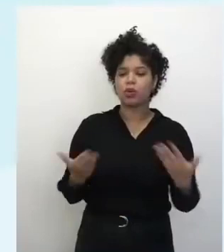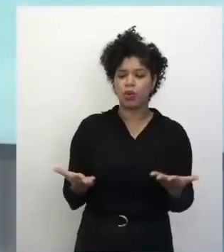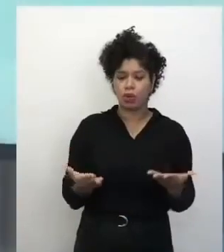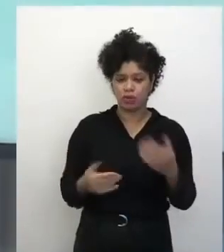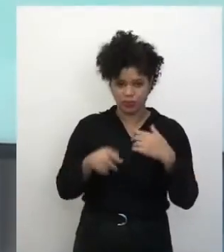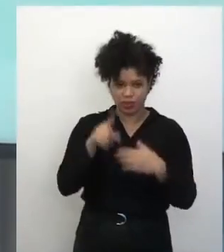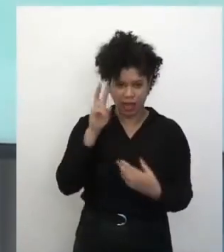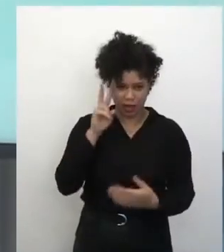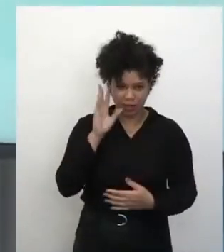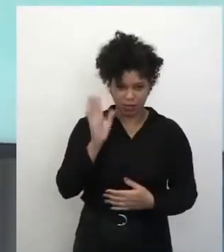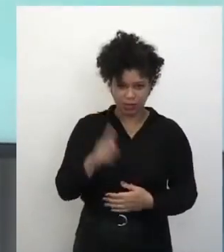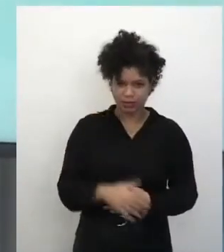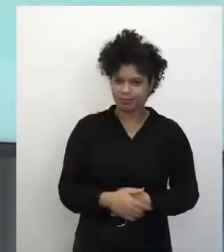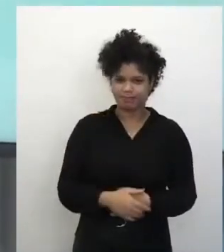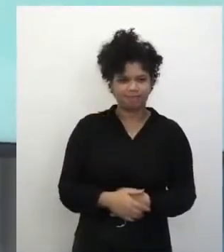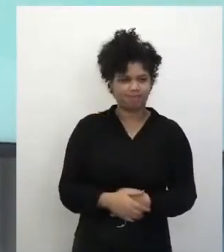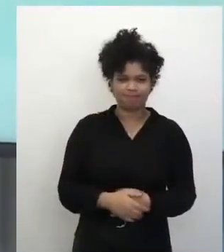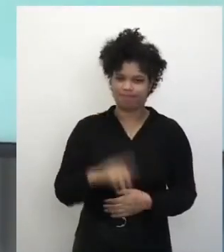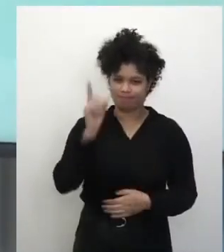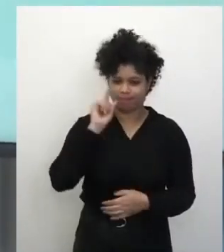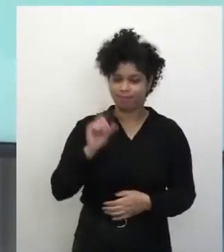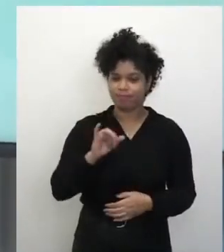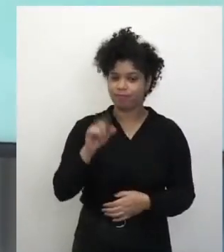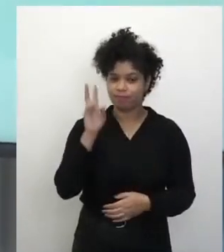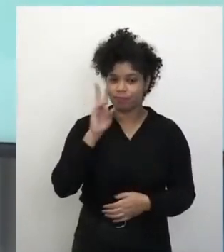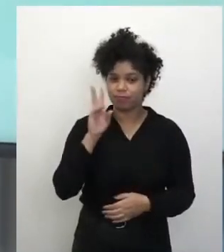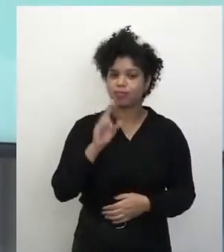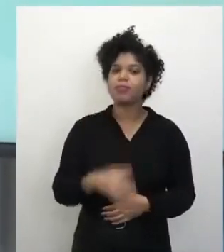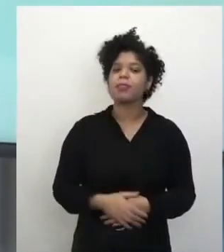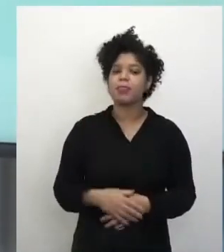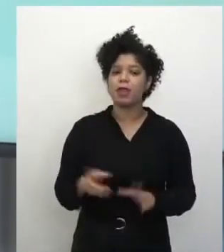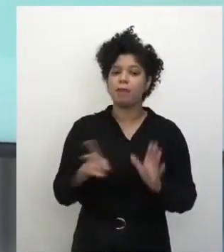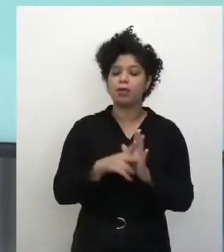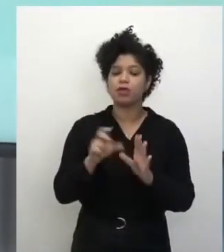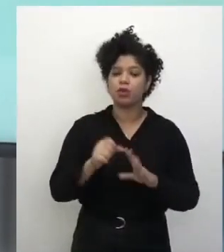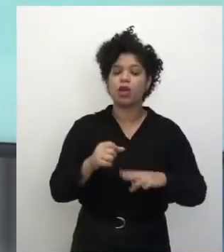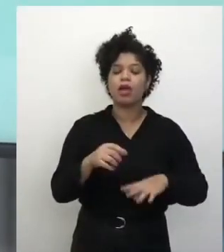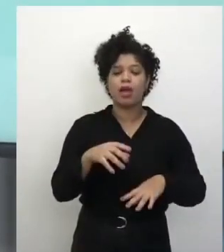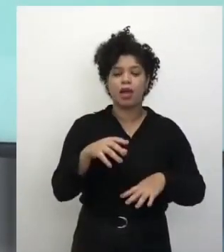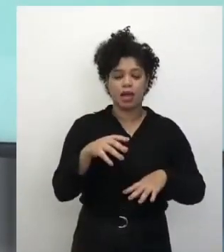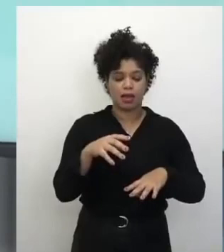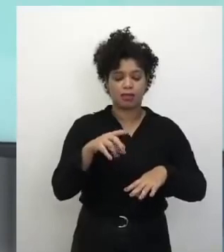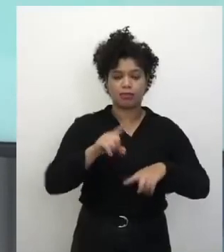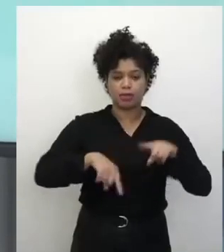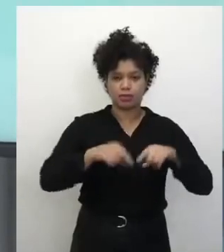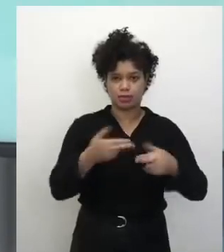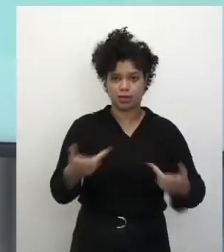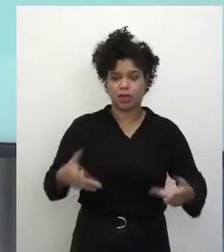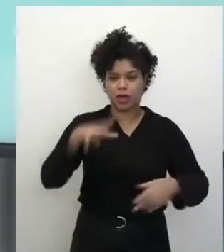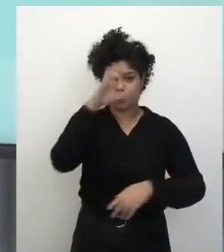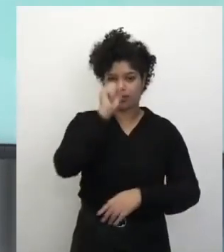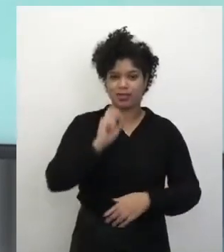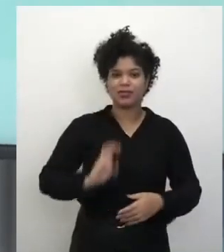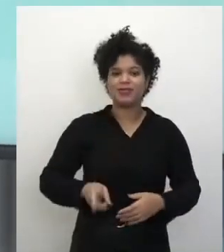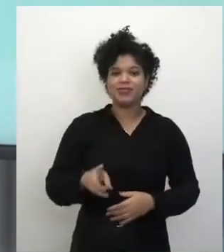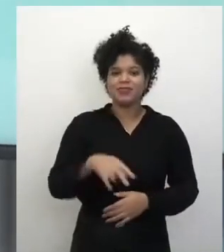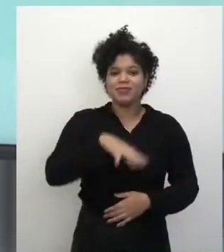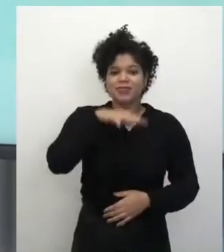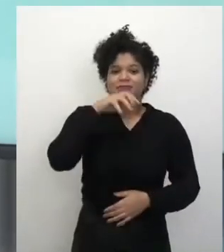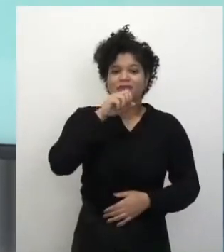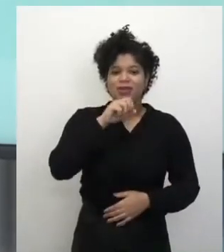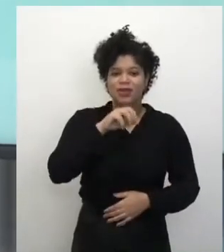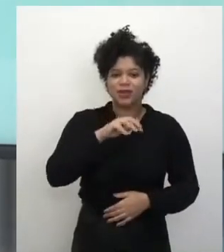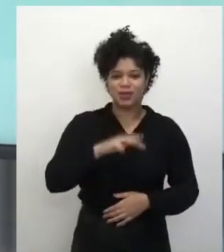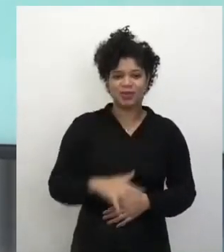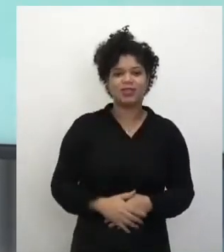Você lembra disso? Ah, não sei se você lembra. É, isso faz parte do material Aprender Sempre. Deixa eu respirar.